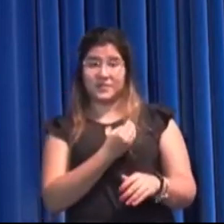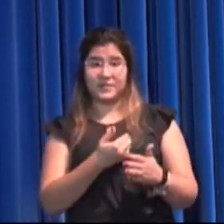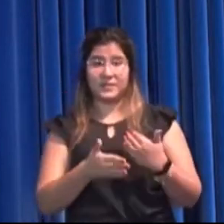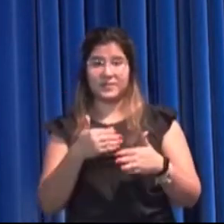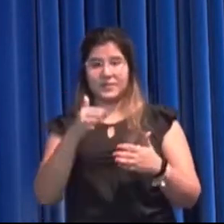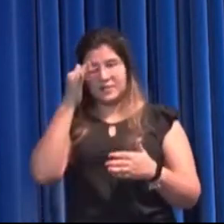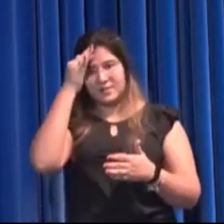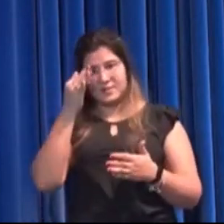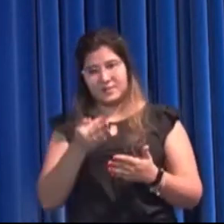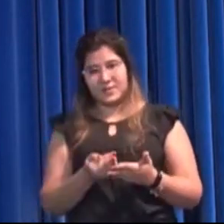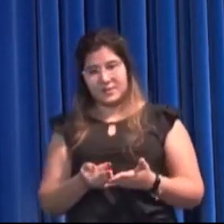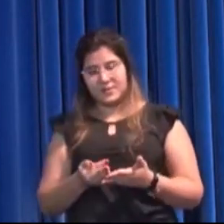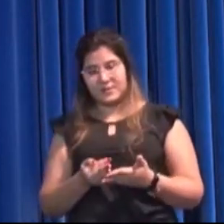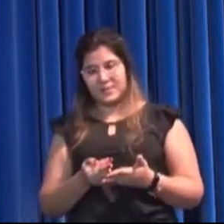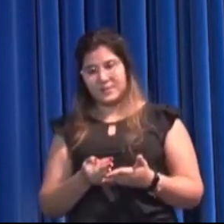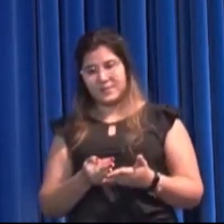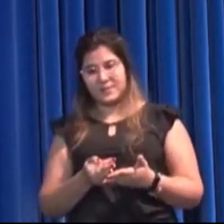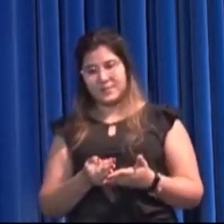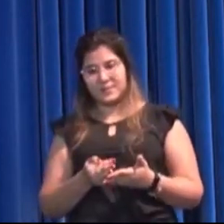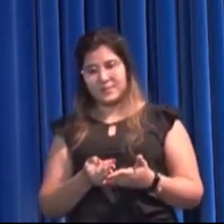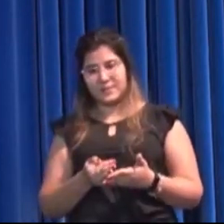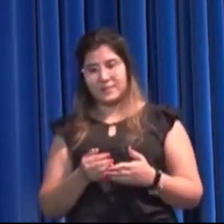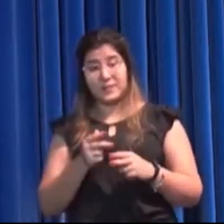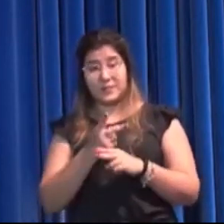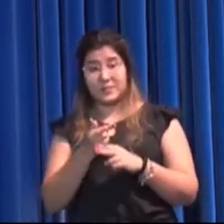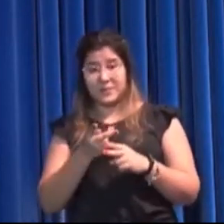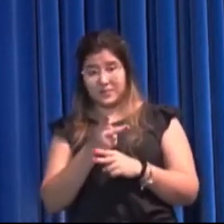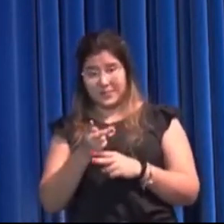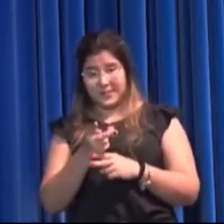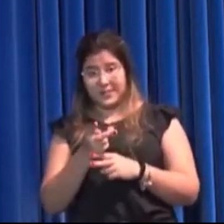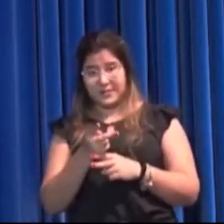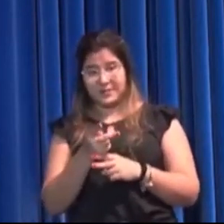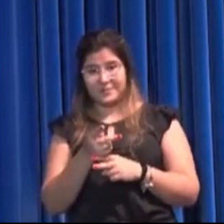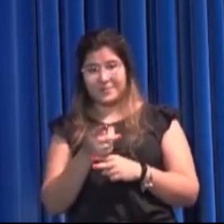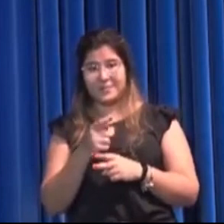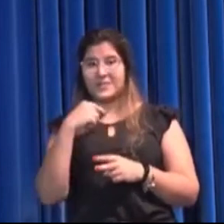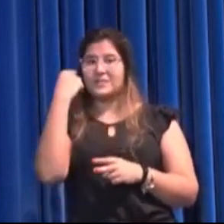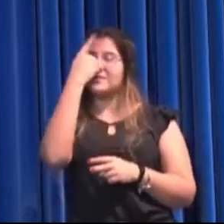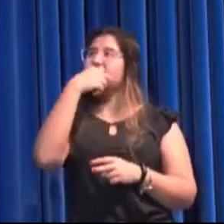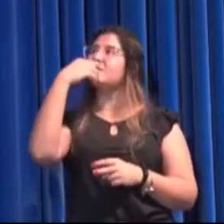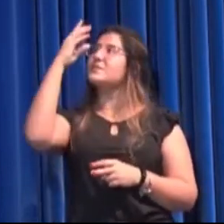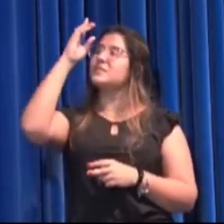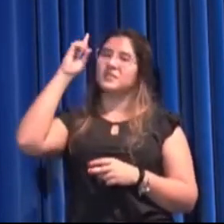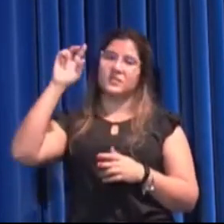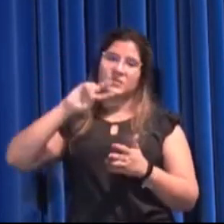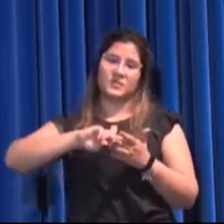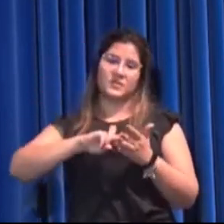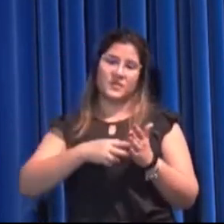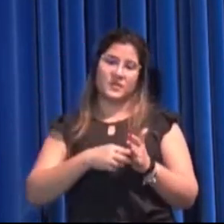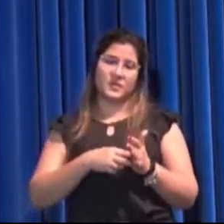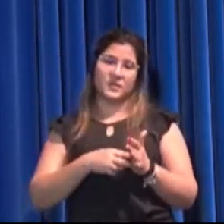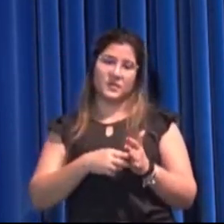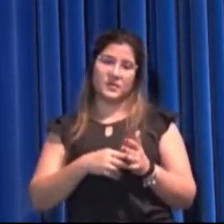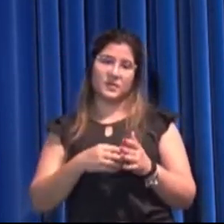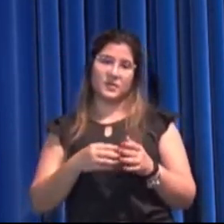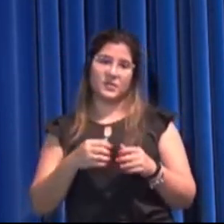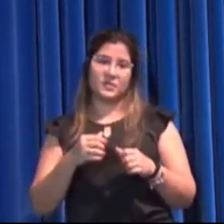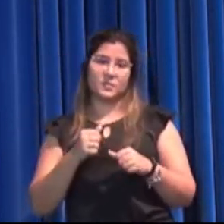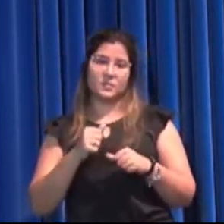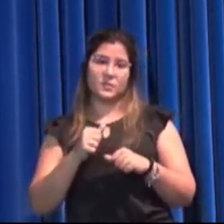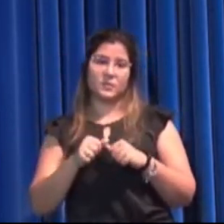da busca pela face de Deus. Viver pela fé, meus amados, significa que a